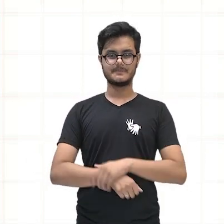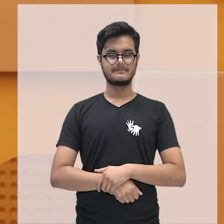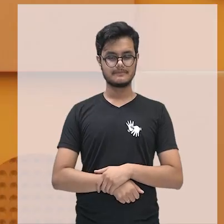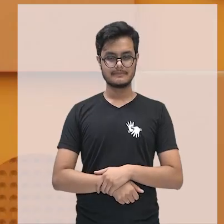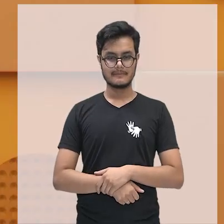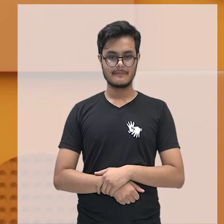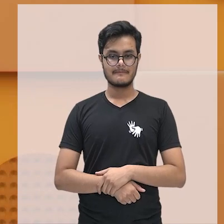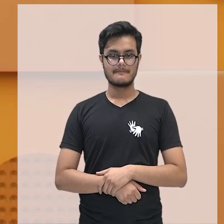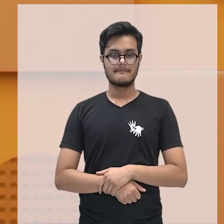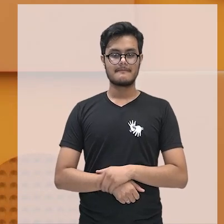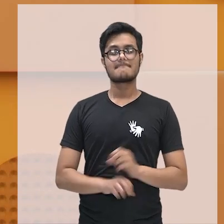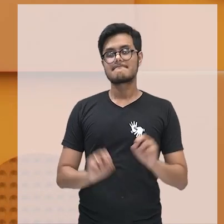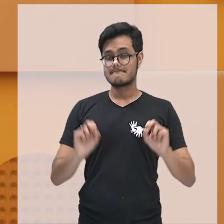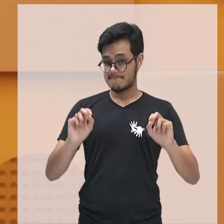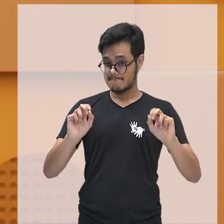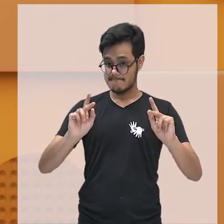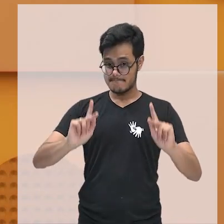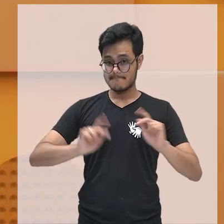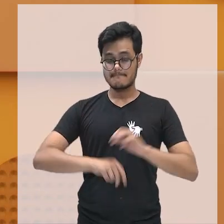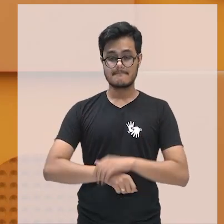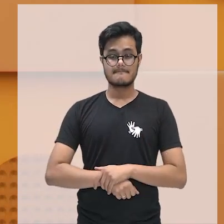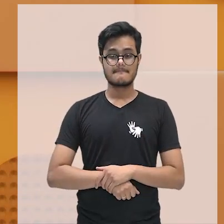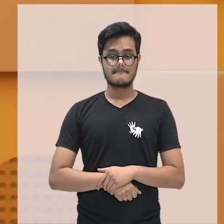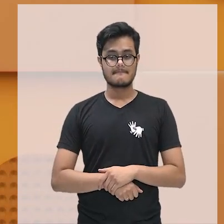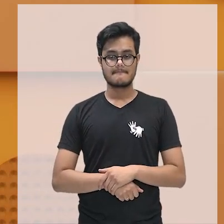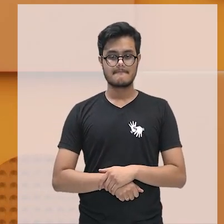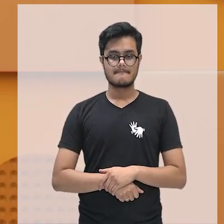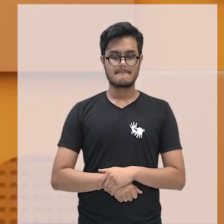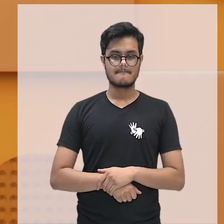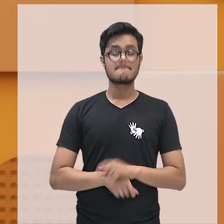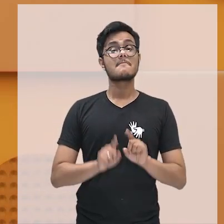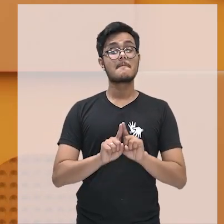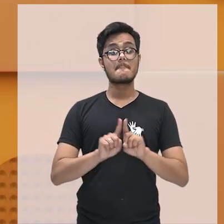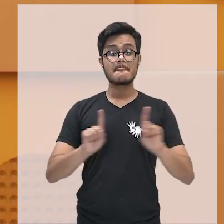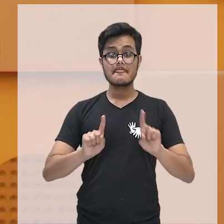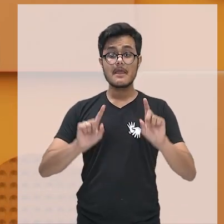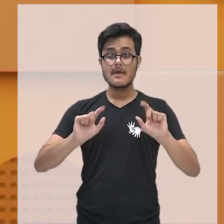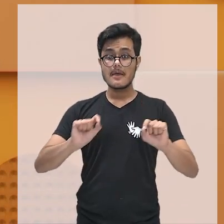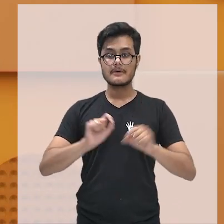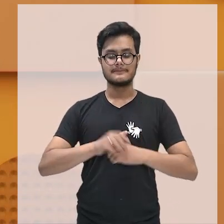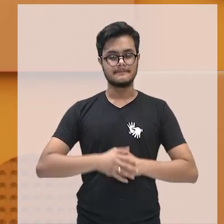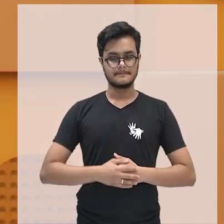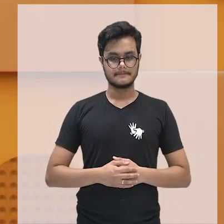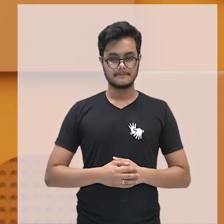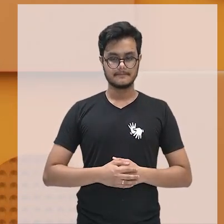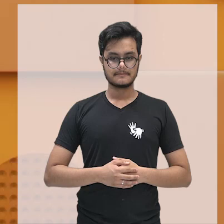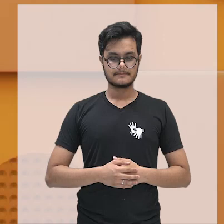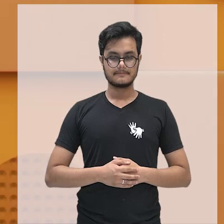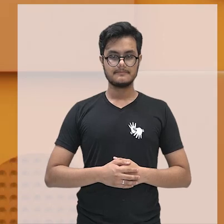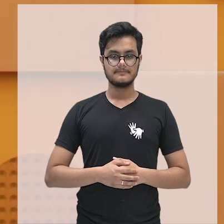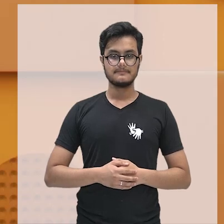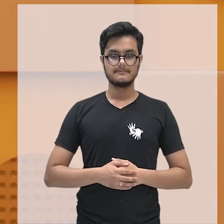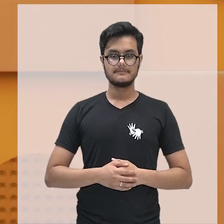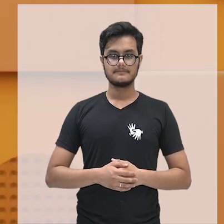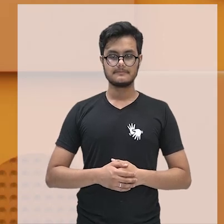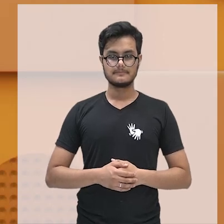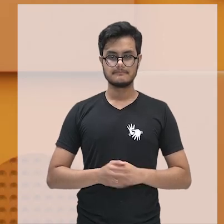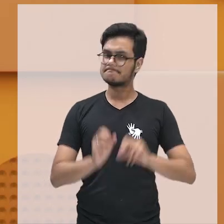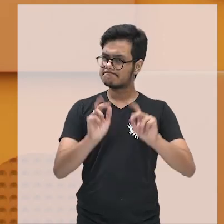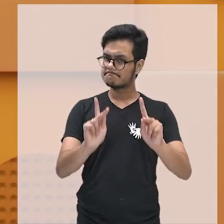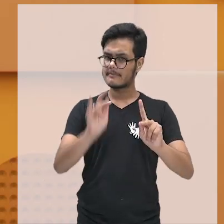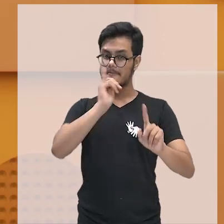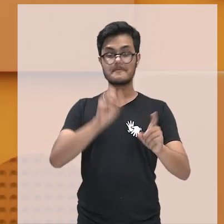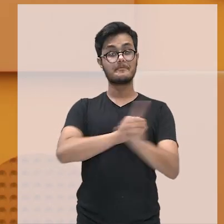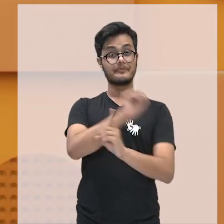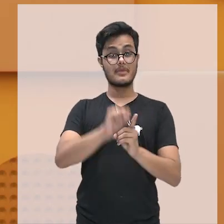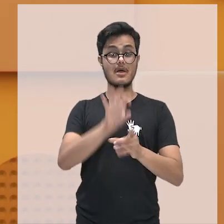forma com essa divisão da população mas a gente ainda vai ter o seguinte ó ainda dentro da sociedade